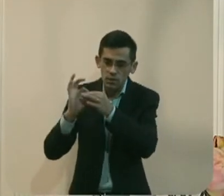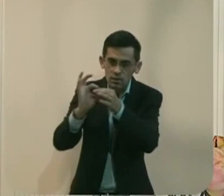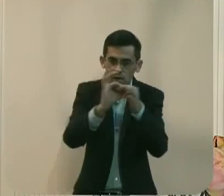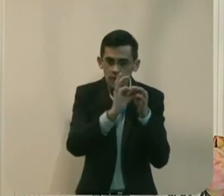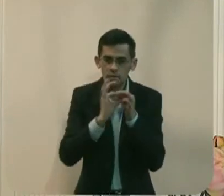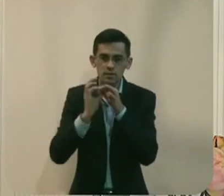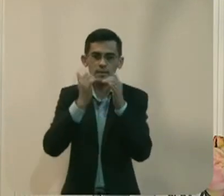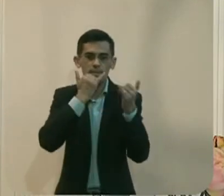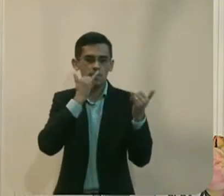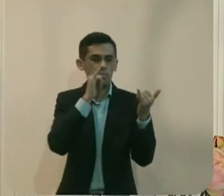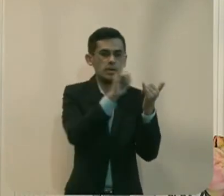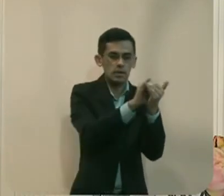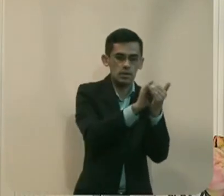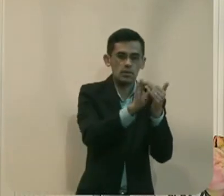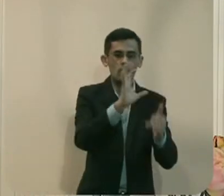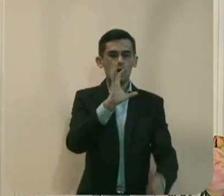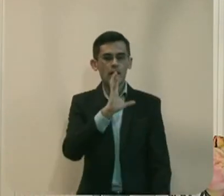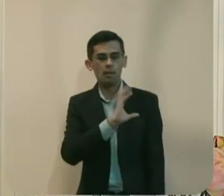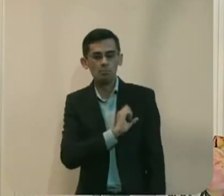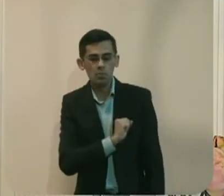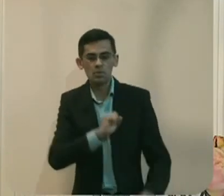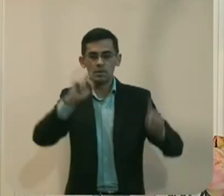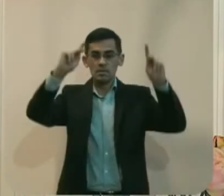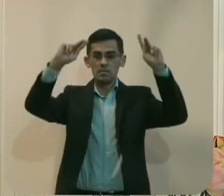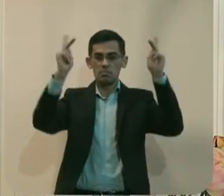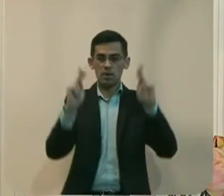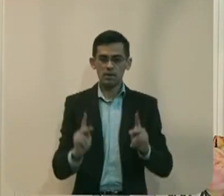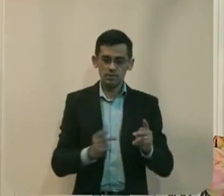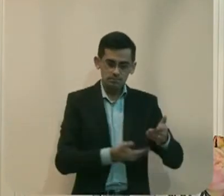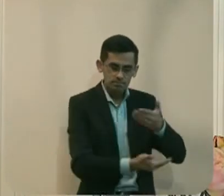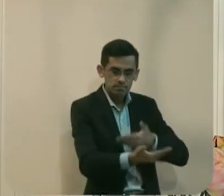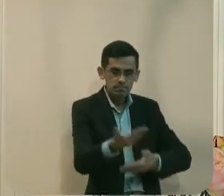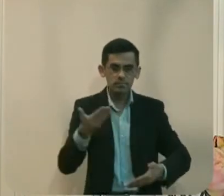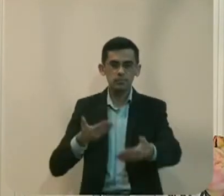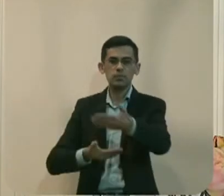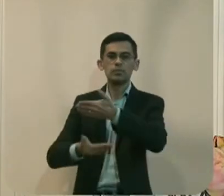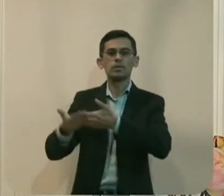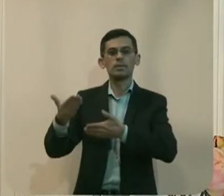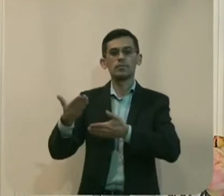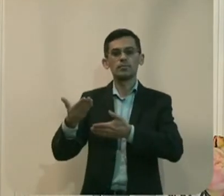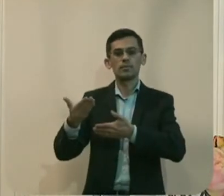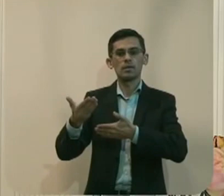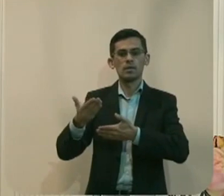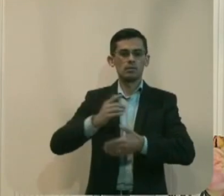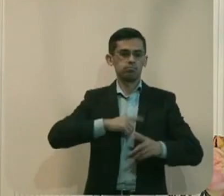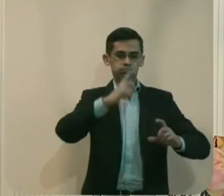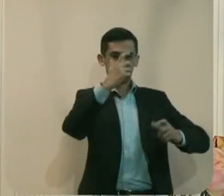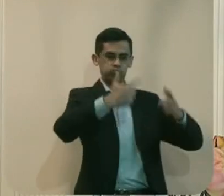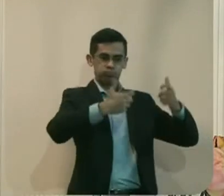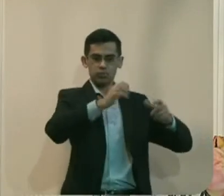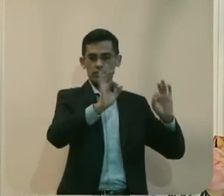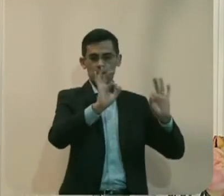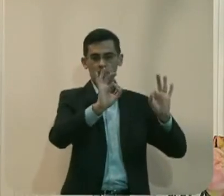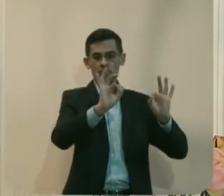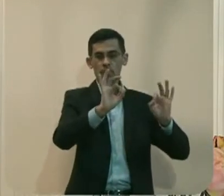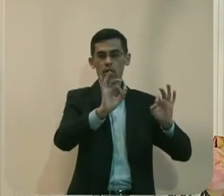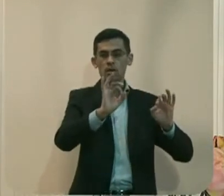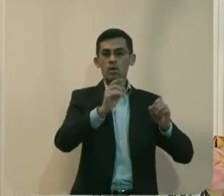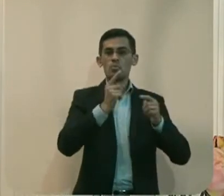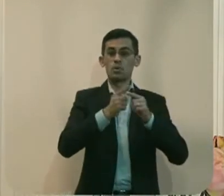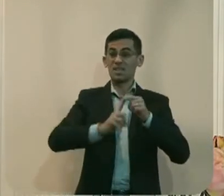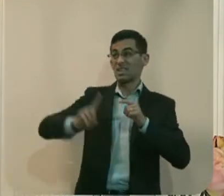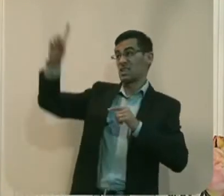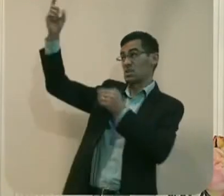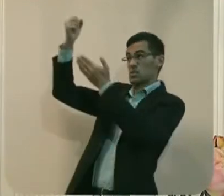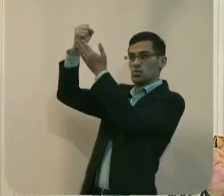perdão, amor, paz, cooperação e não competição. Esse é o jeito de Deus